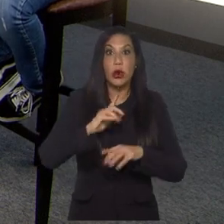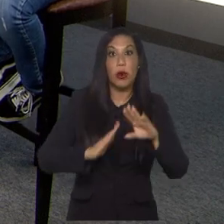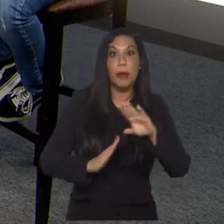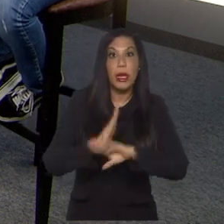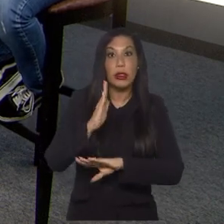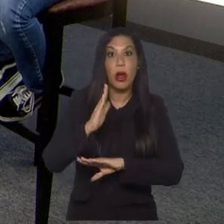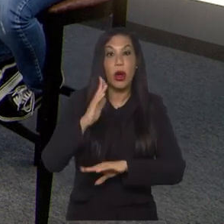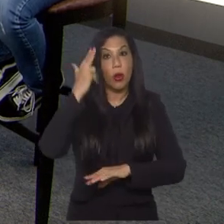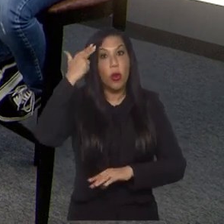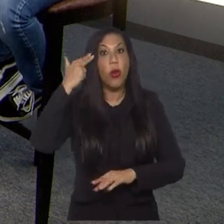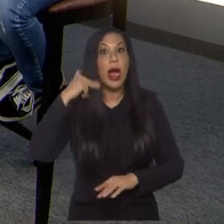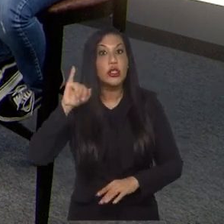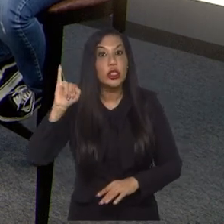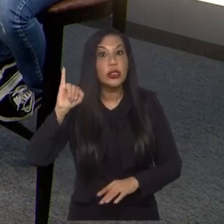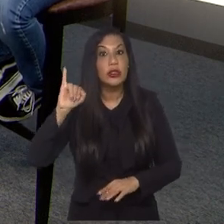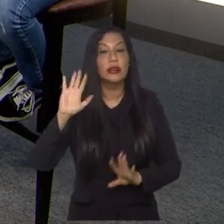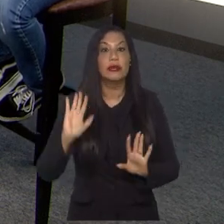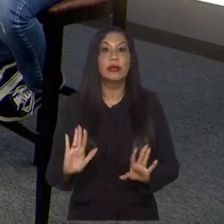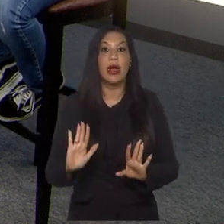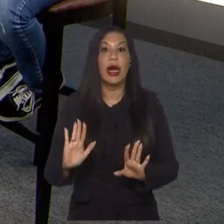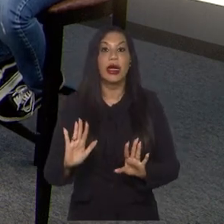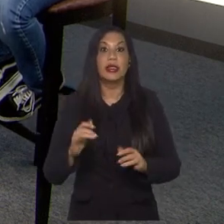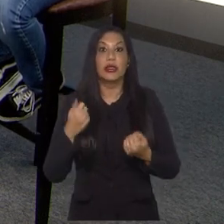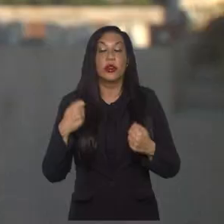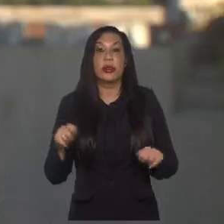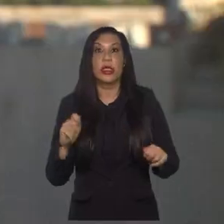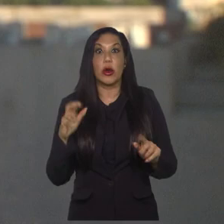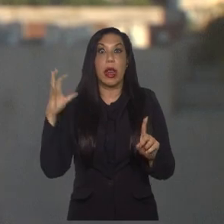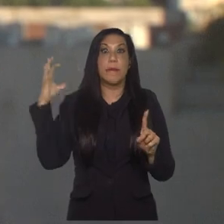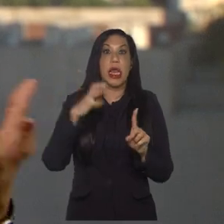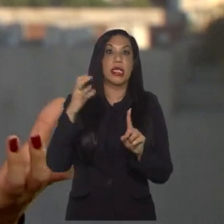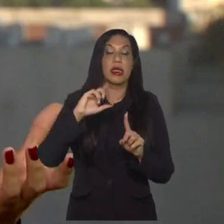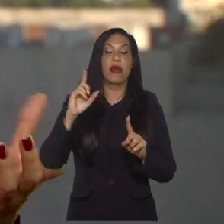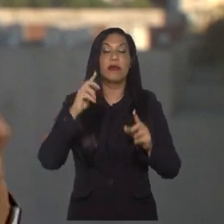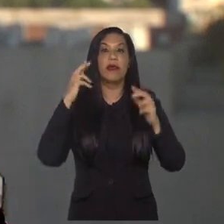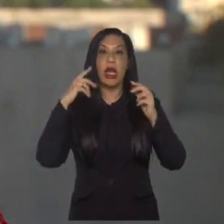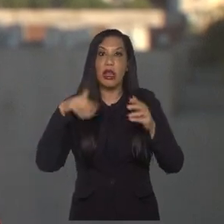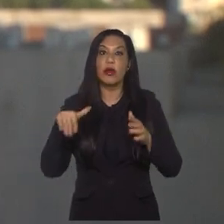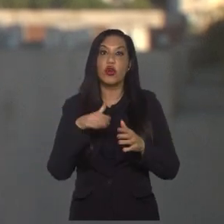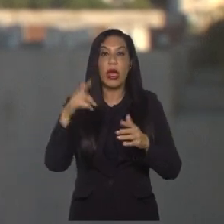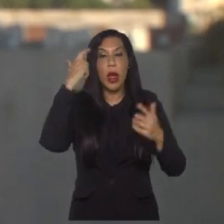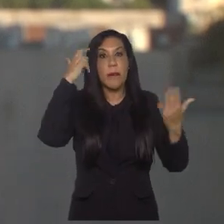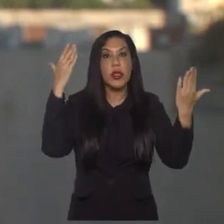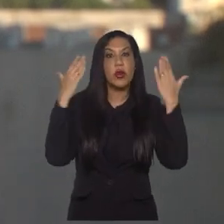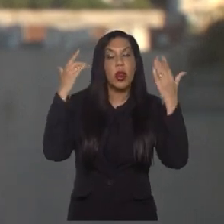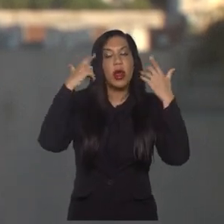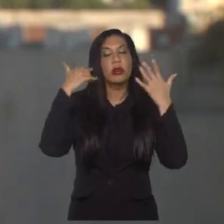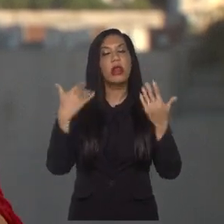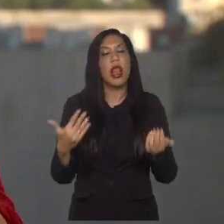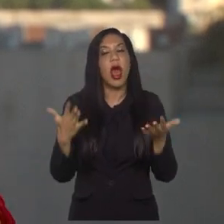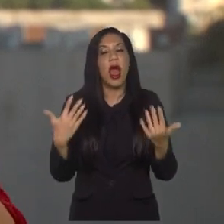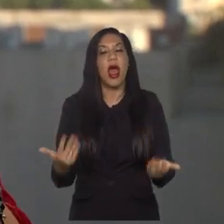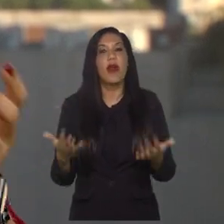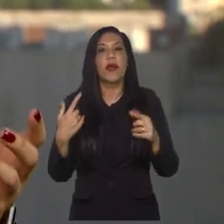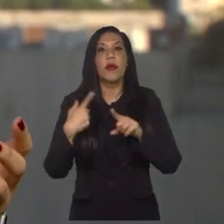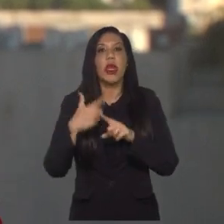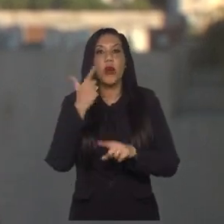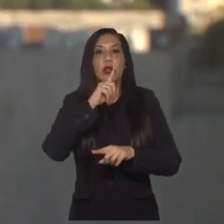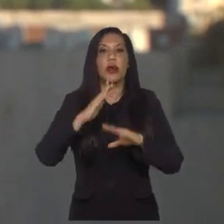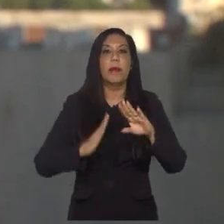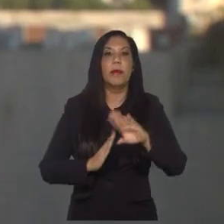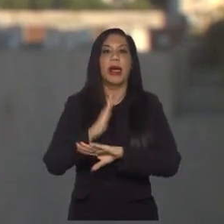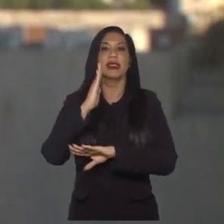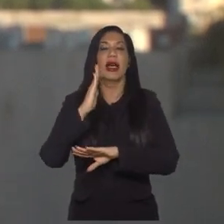e o palpite seria o Chile, claro. E isso, de certa forma, tira a pressão das jogadoras. Então, individualmente, talvez a gente veja uma Copa interessante de algumas jogadoras ali do